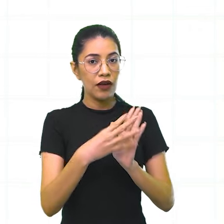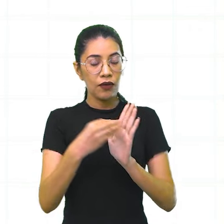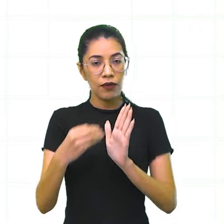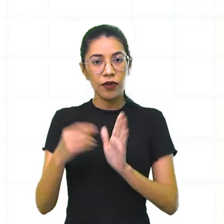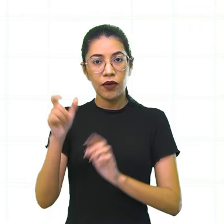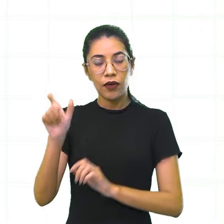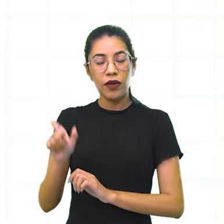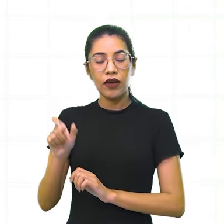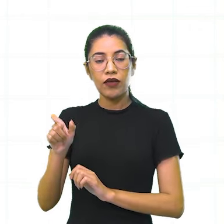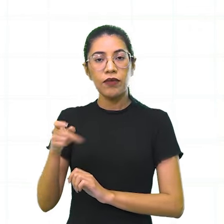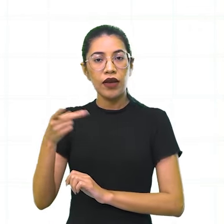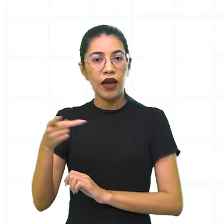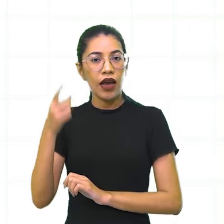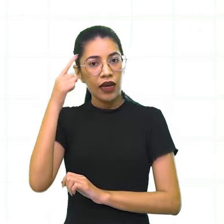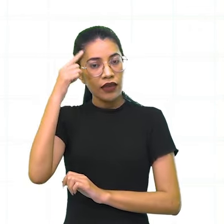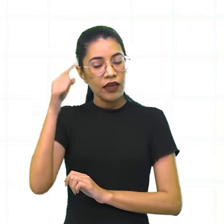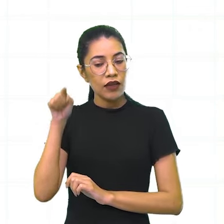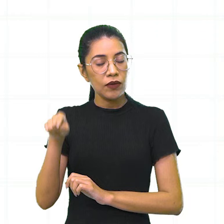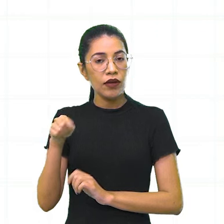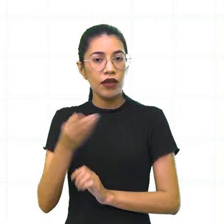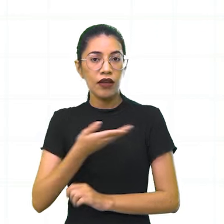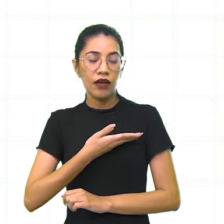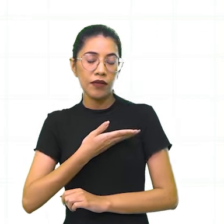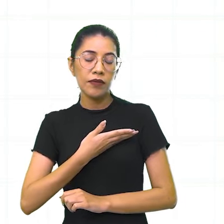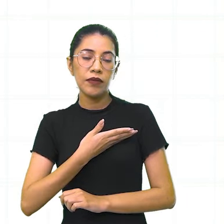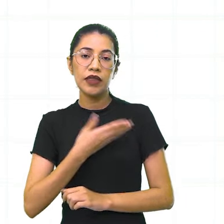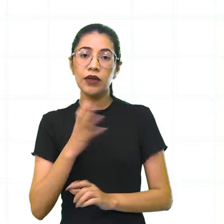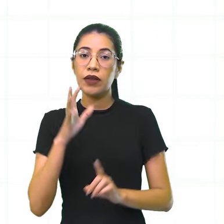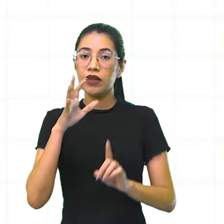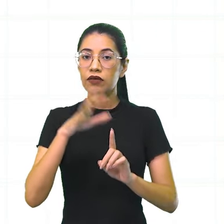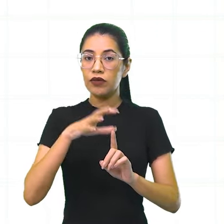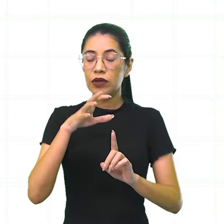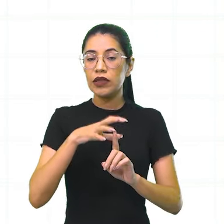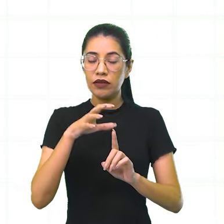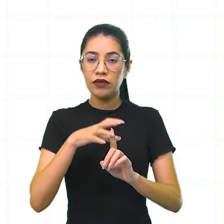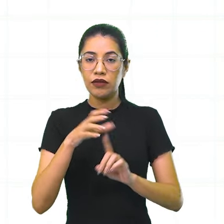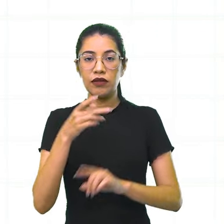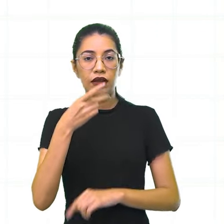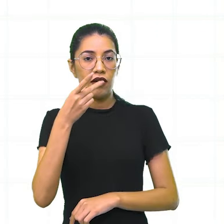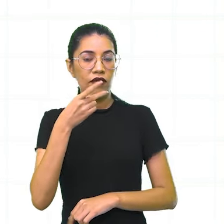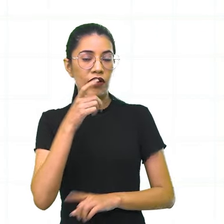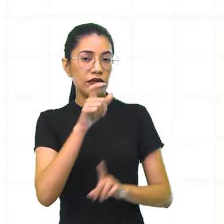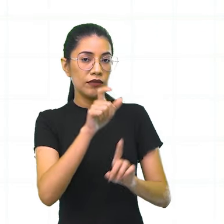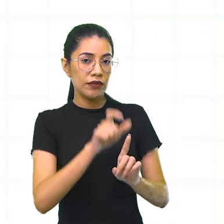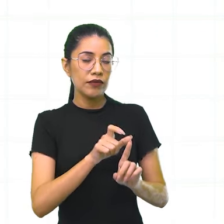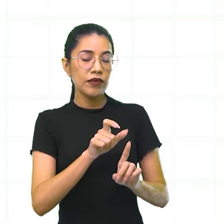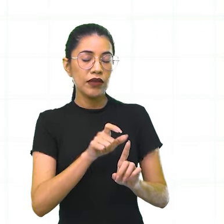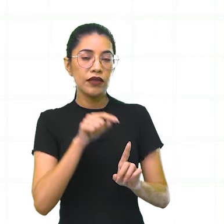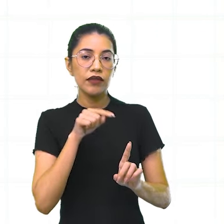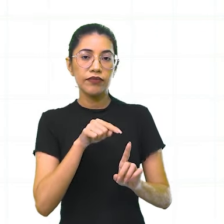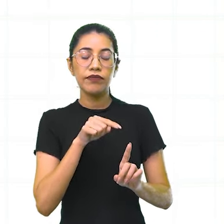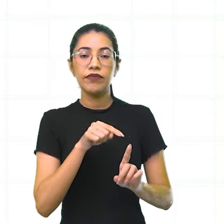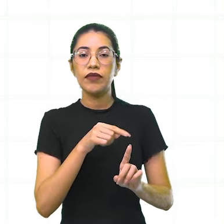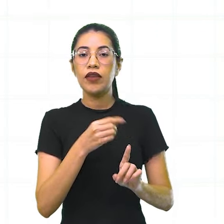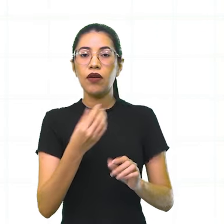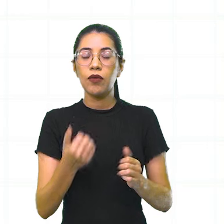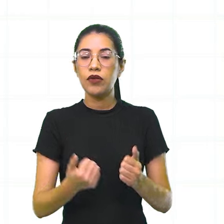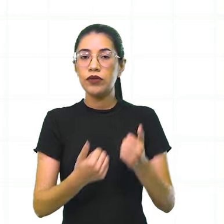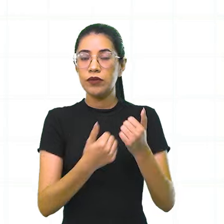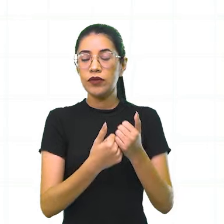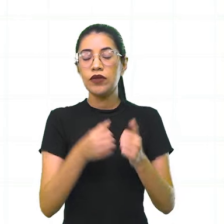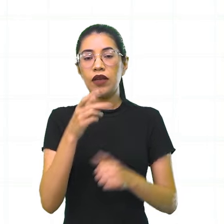ideia da outra amiga, ou seja, ela interferiu na fala do personagem, colocando ali as